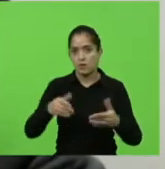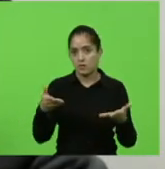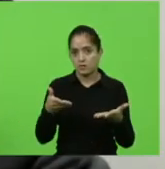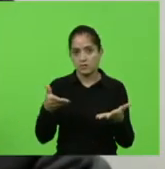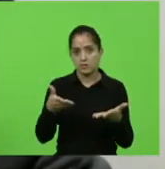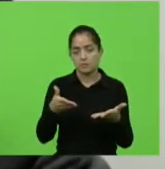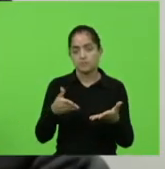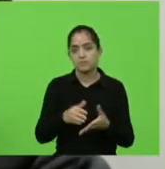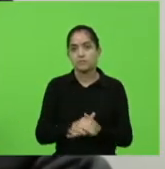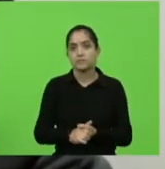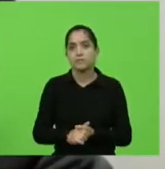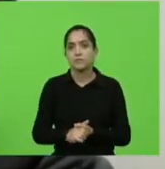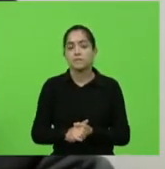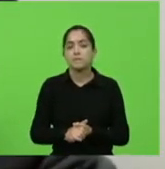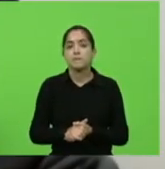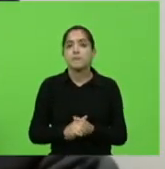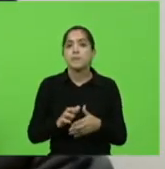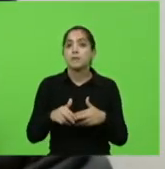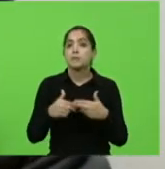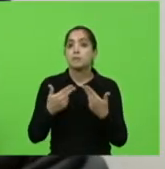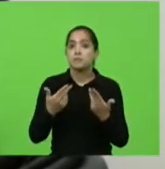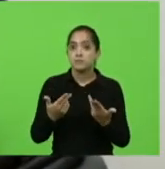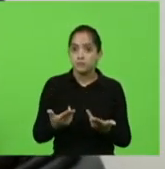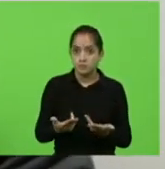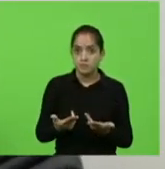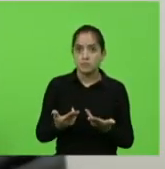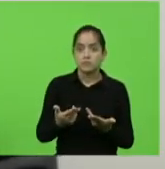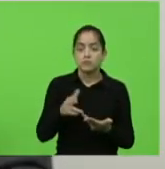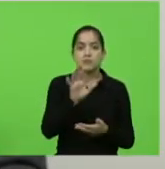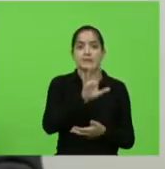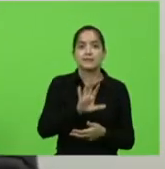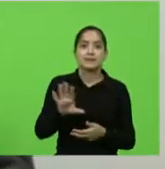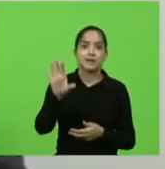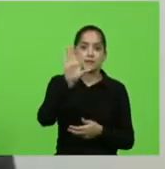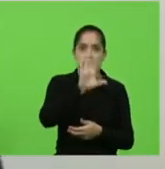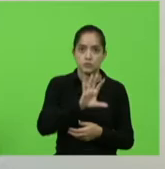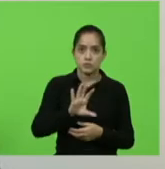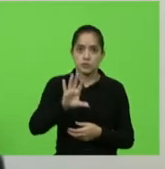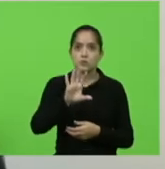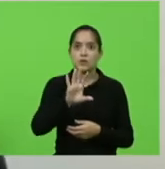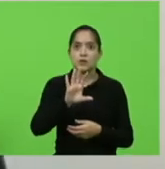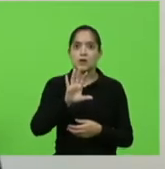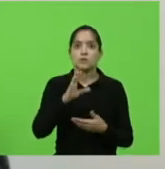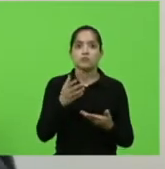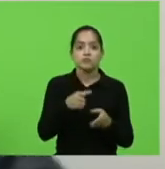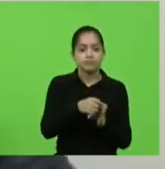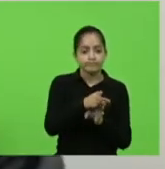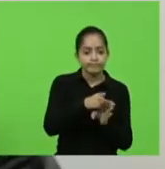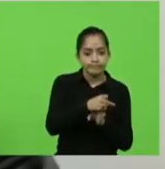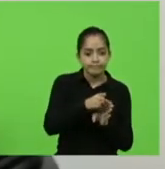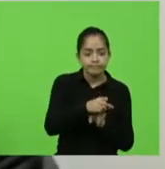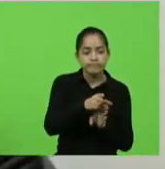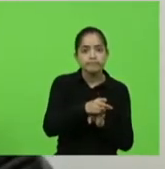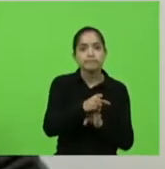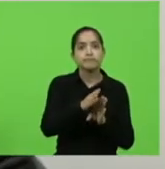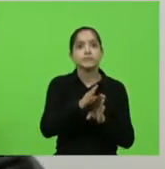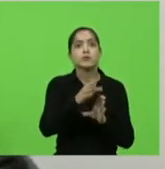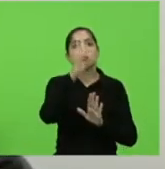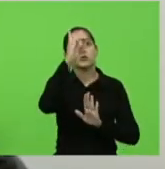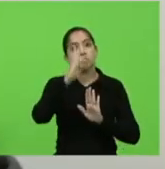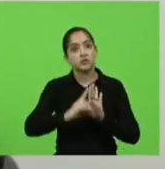estado. E por isso que a Rede Nacional de Conselhos de Direitos Humanos,